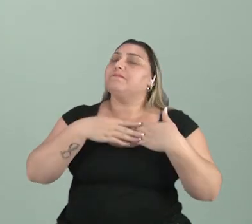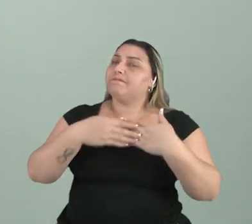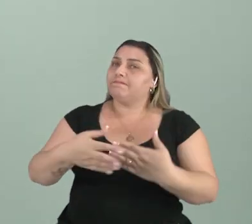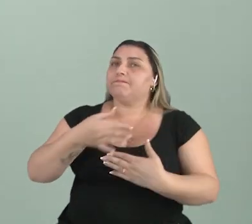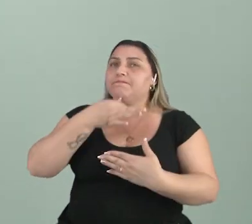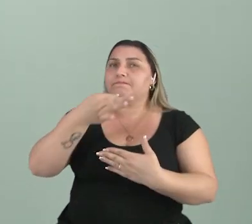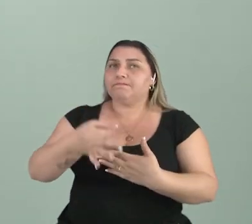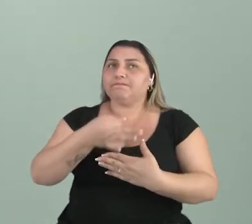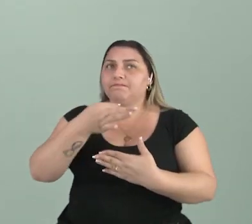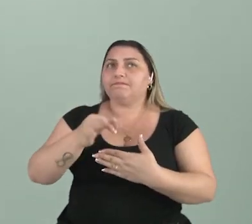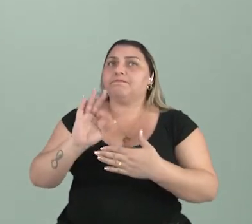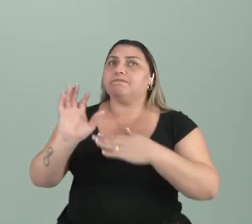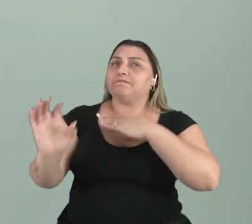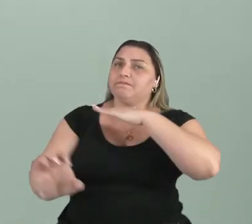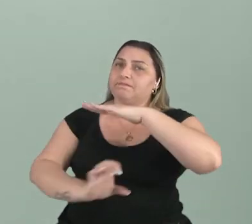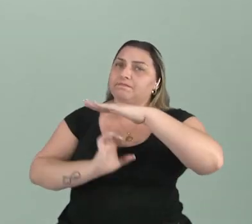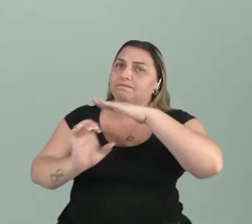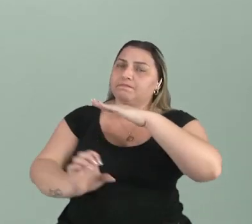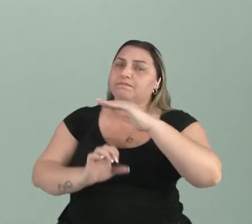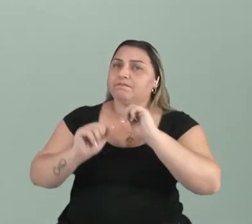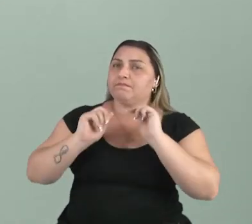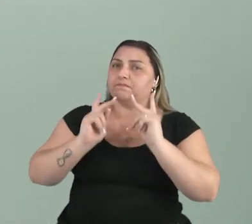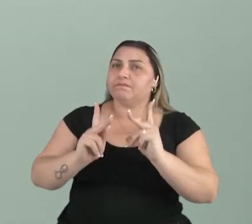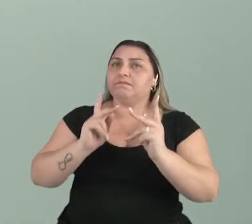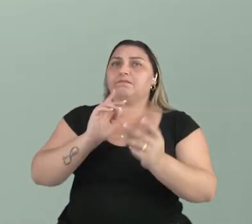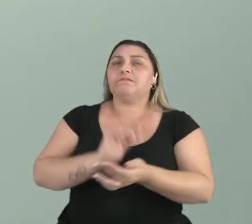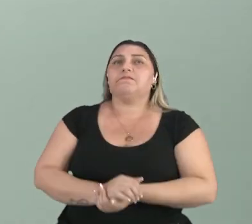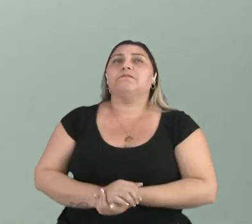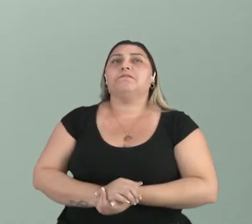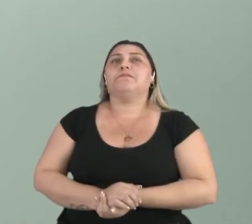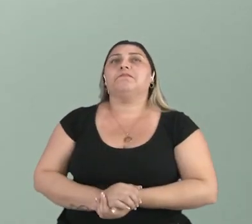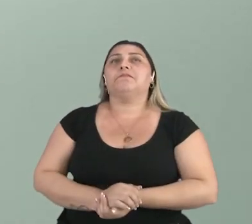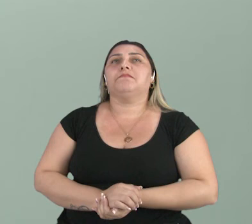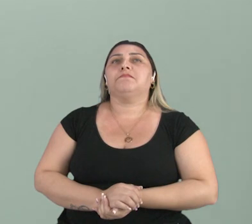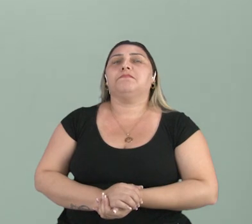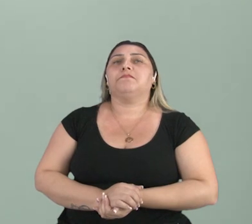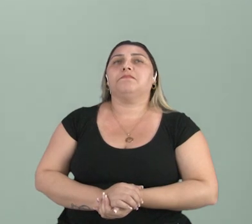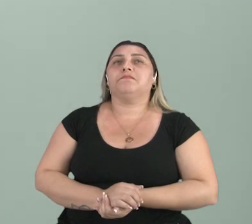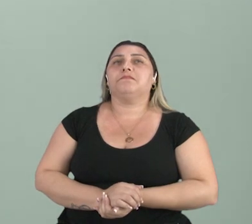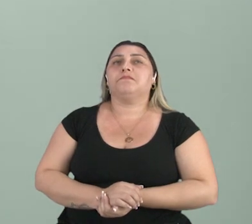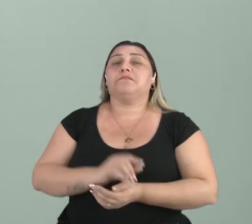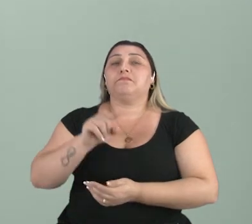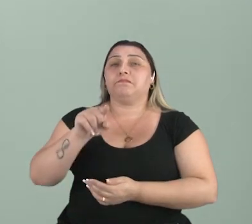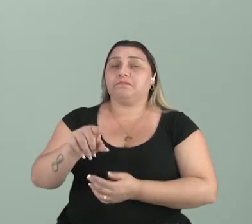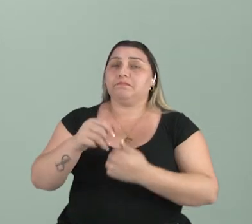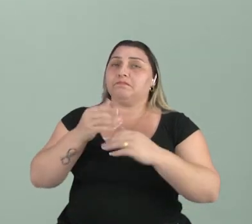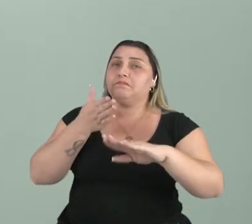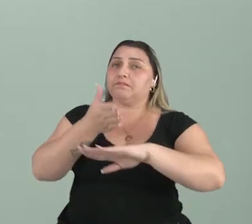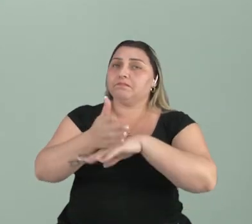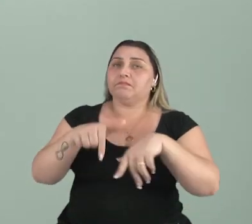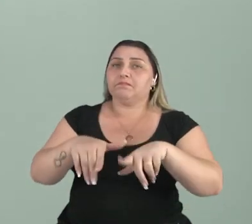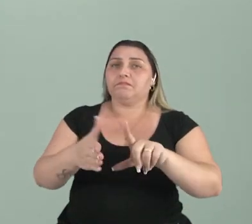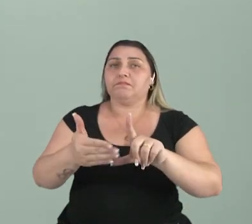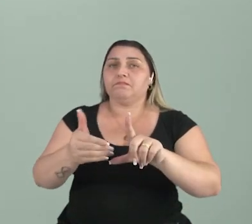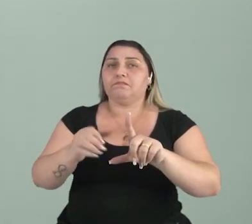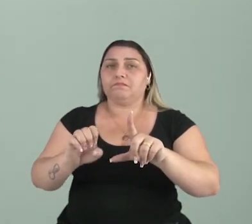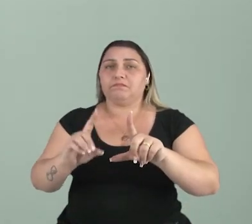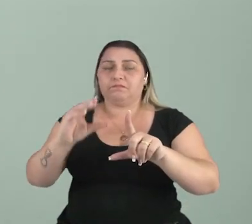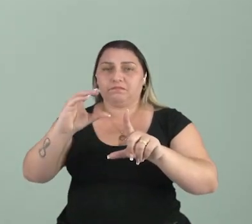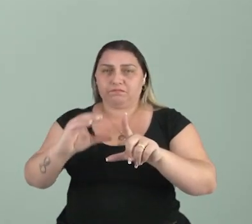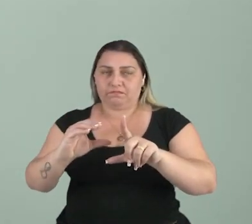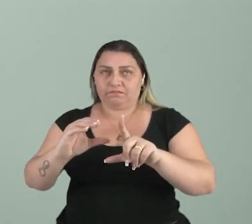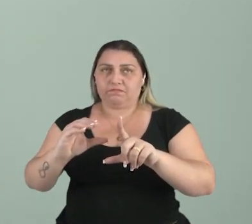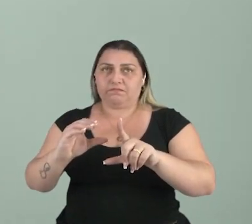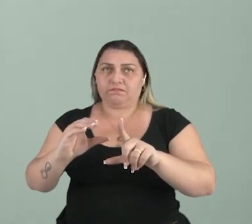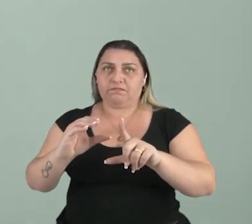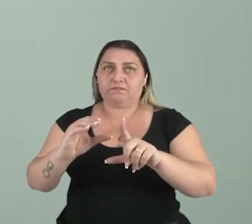trazer a opinião da empresa, ok? No mais, é só isso. Vocês devem acessar o nosso portal